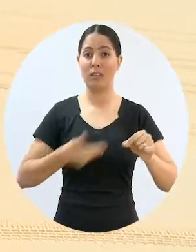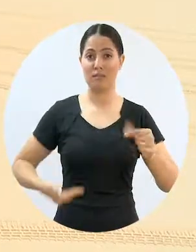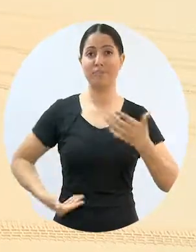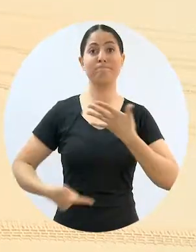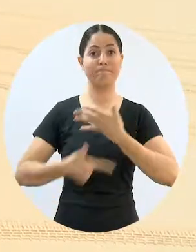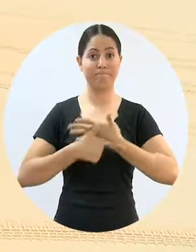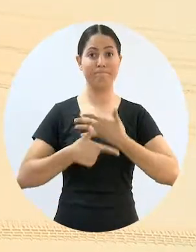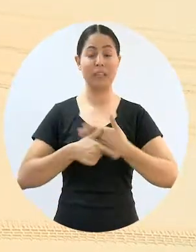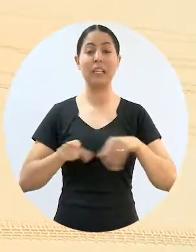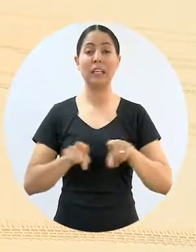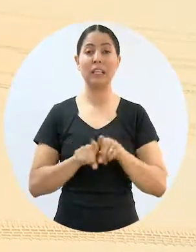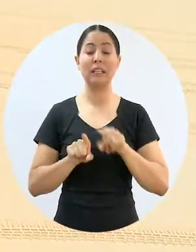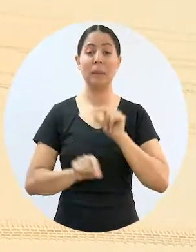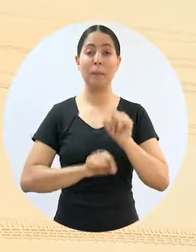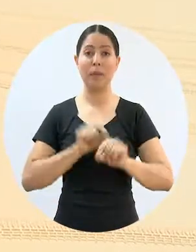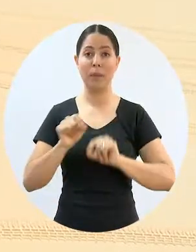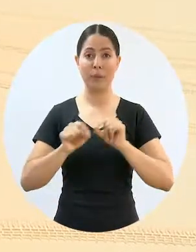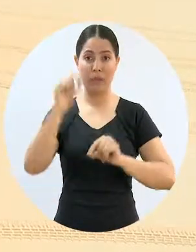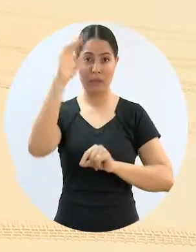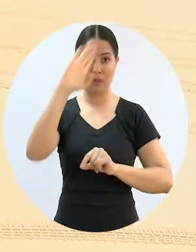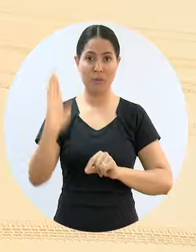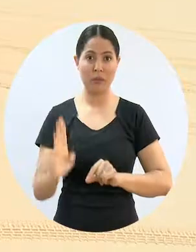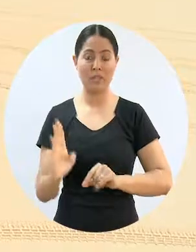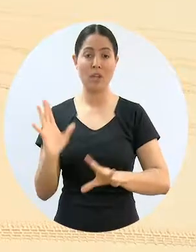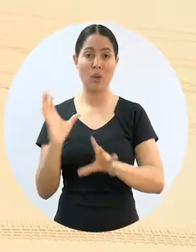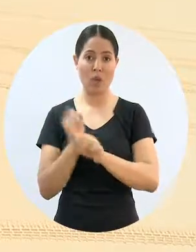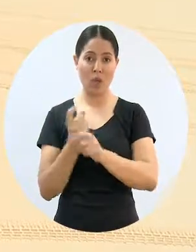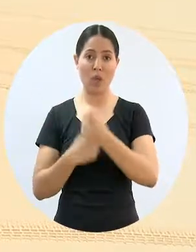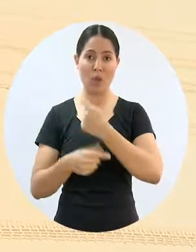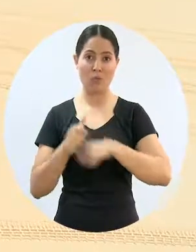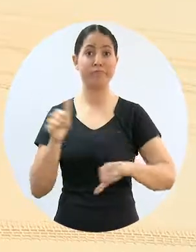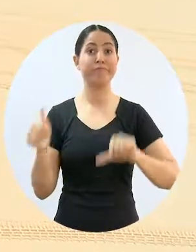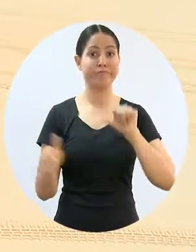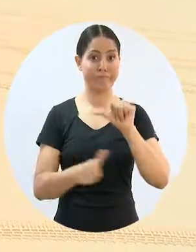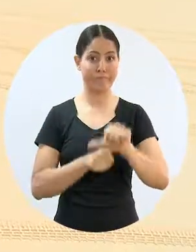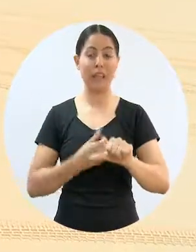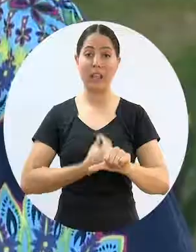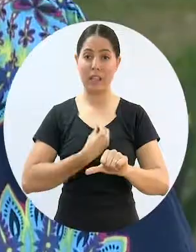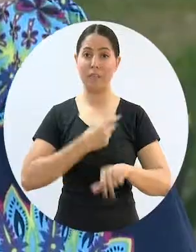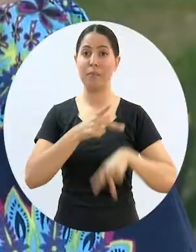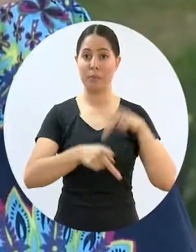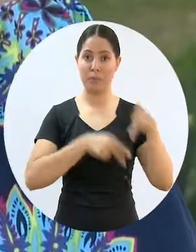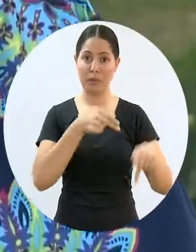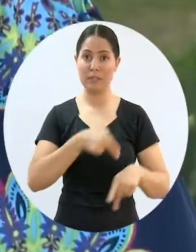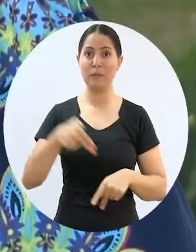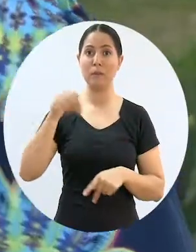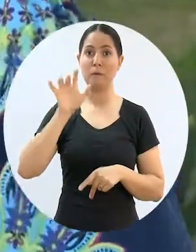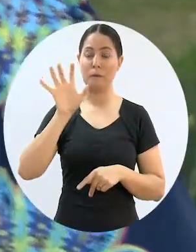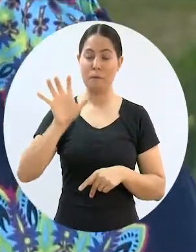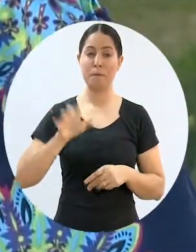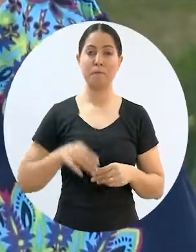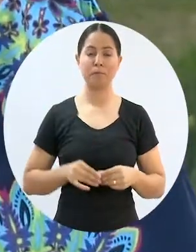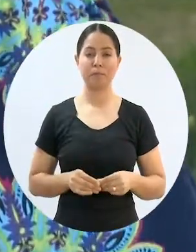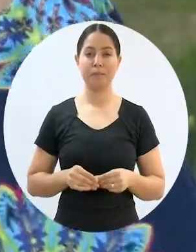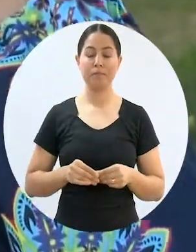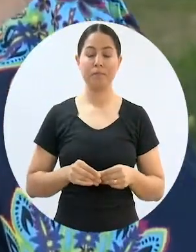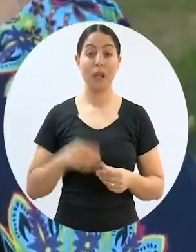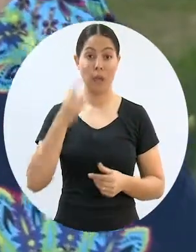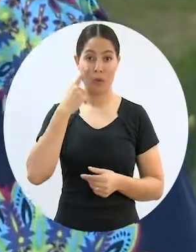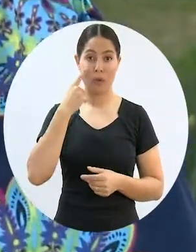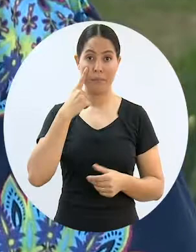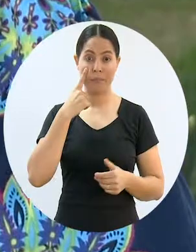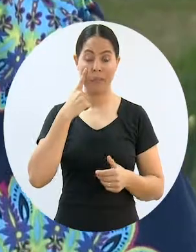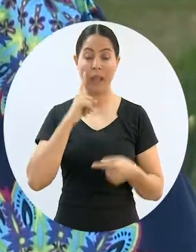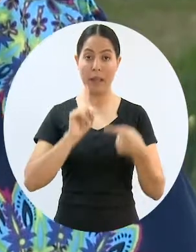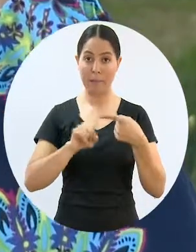o ecossistema nacional, a economia e a vida do povo nordestino. Olha, eu vi pela primeira vez na